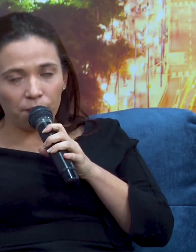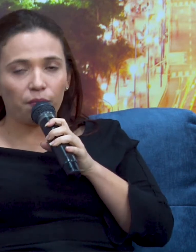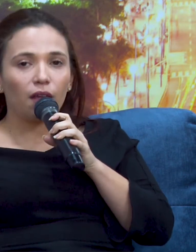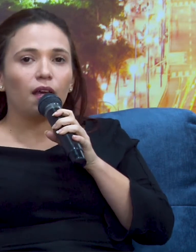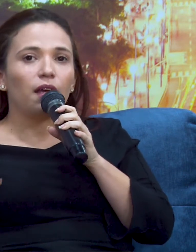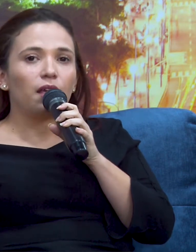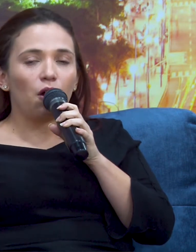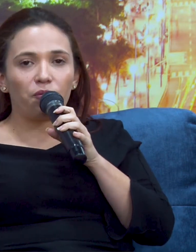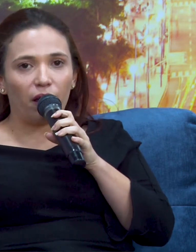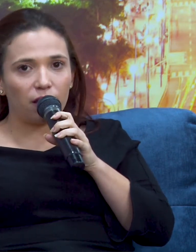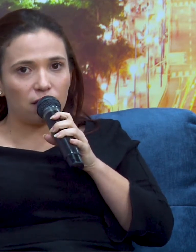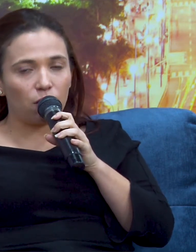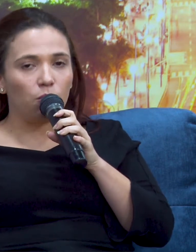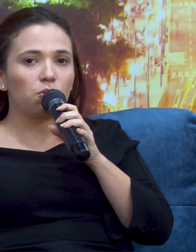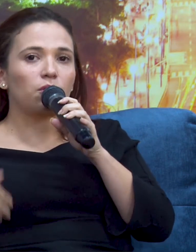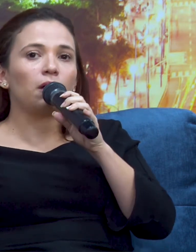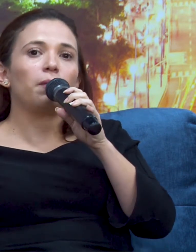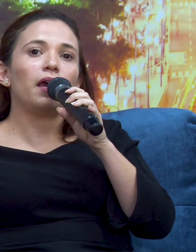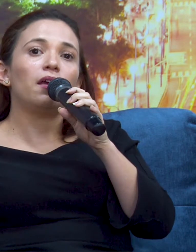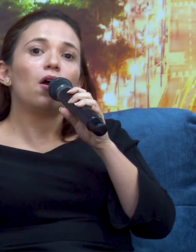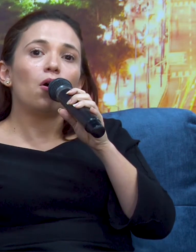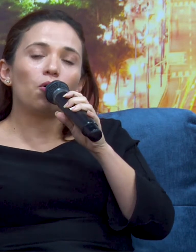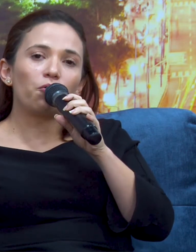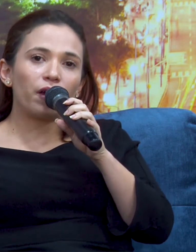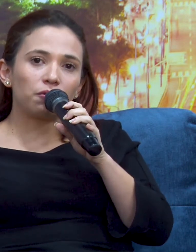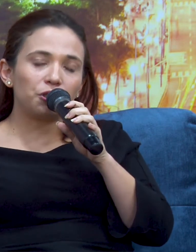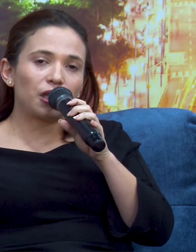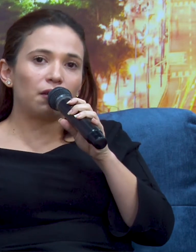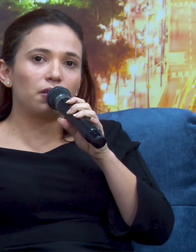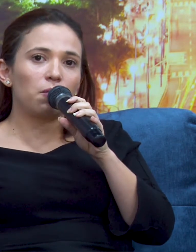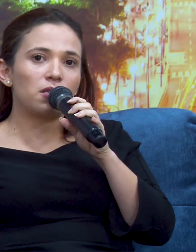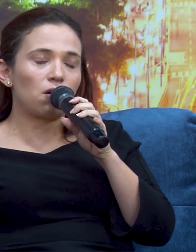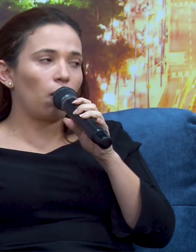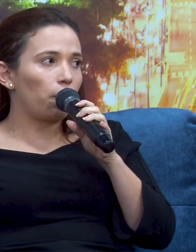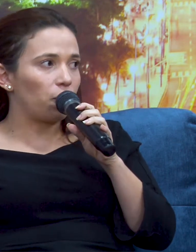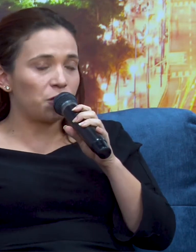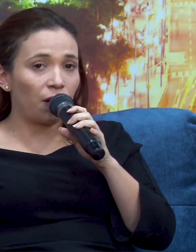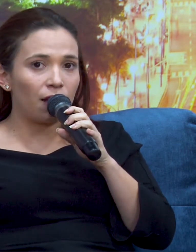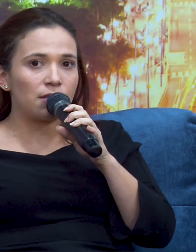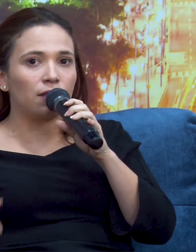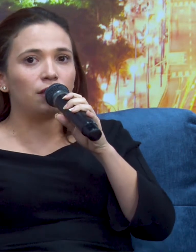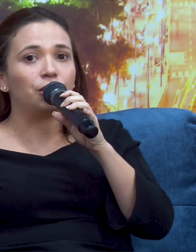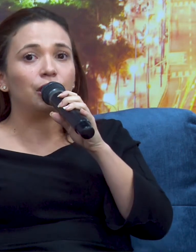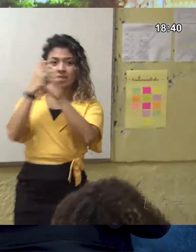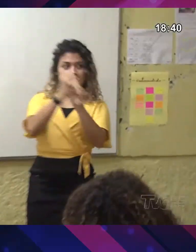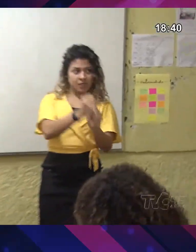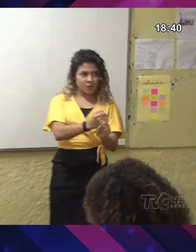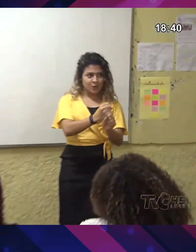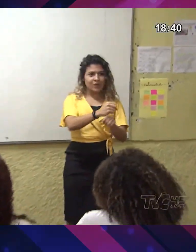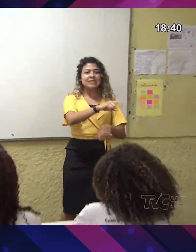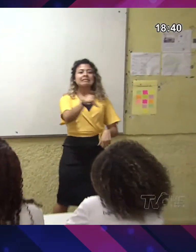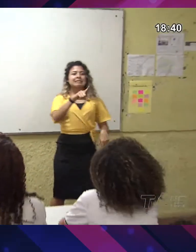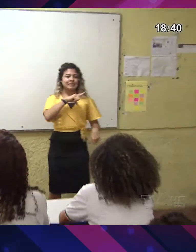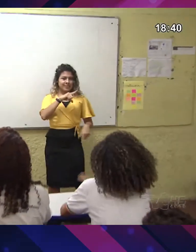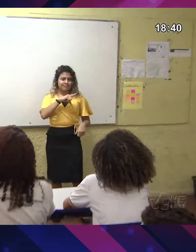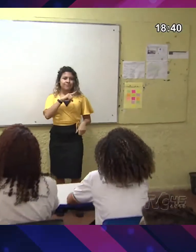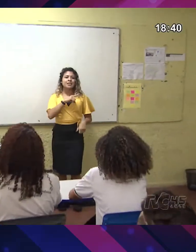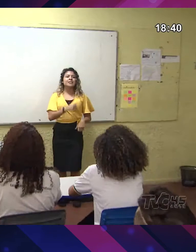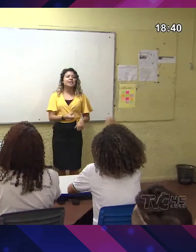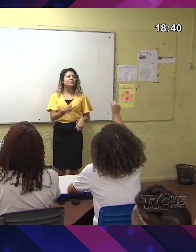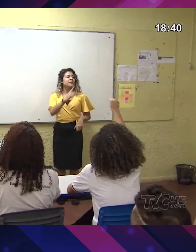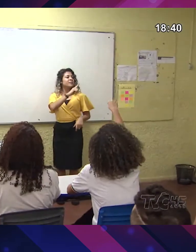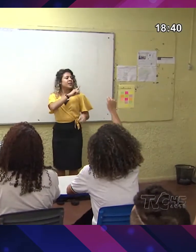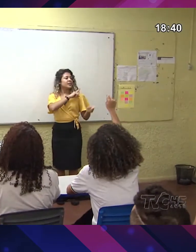SENAC Que oferta esse curso Também O governo do estado Tem uma escola profissionalizante Que é